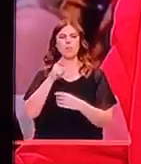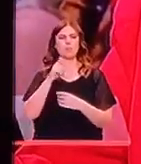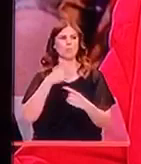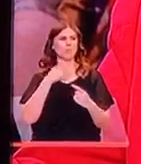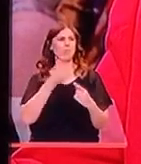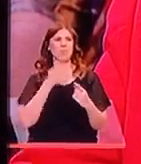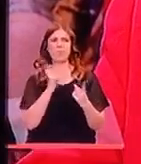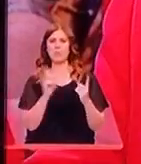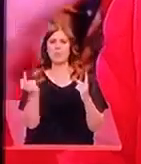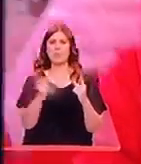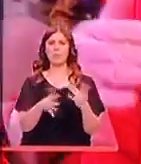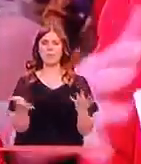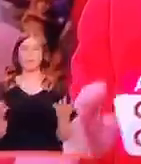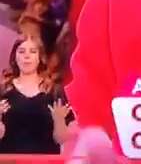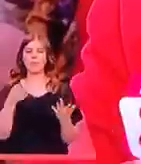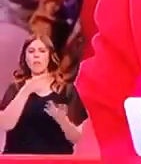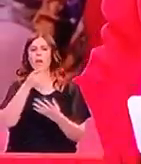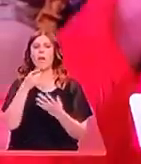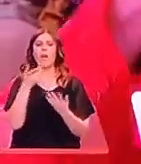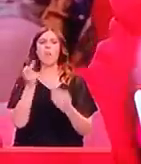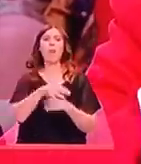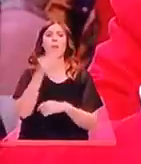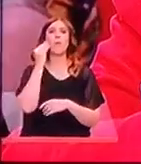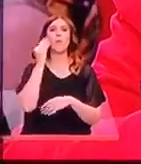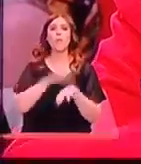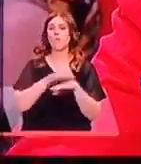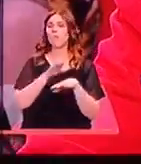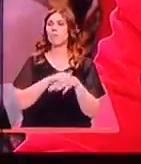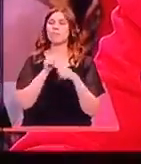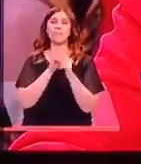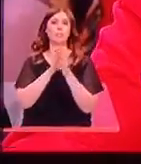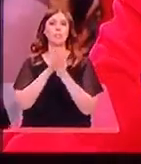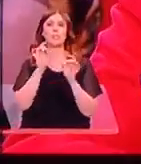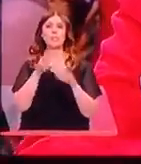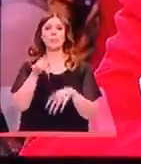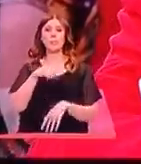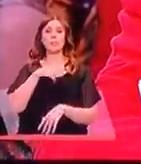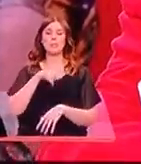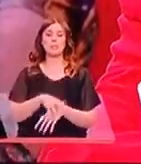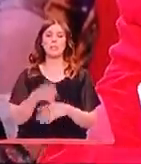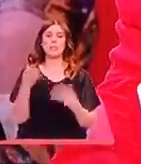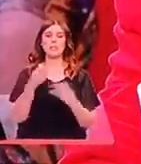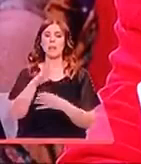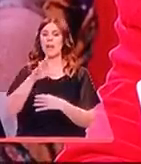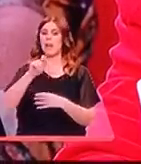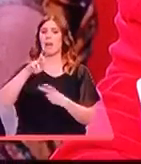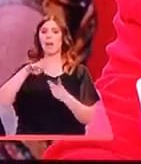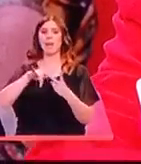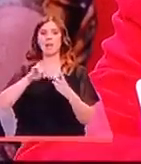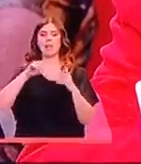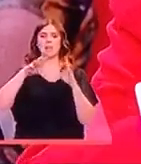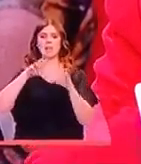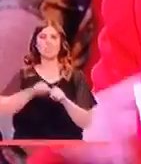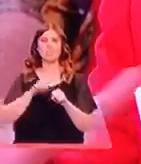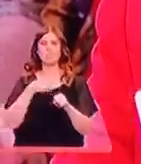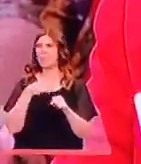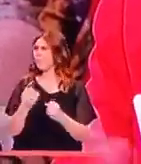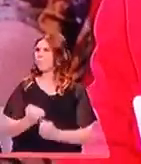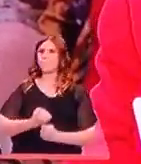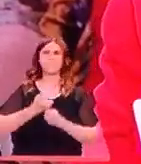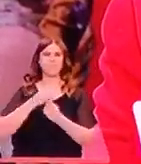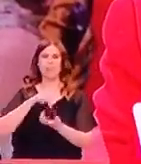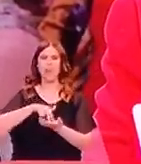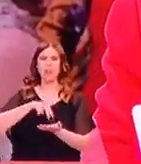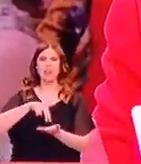nem ter vindo. Como é que você vai? Porque tudo aconteceu em Portugal. A hérnia estrangulou, eu não podia